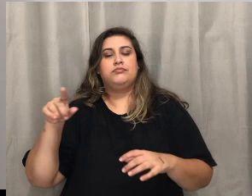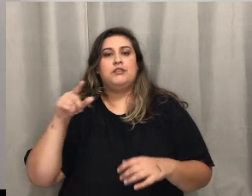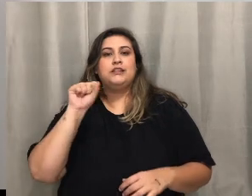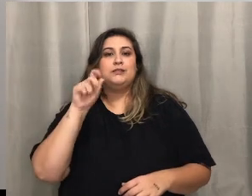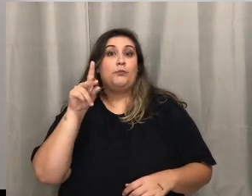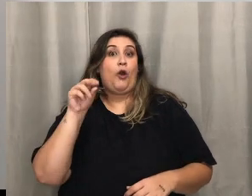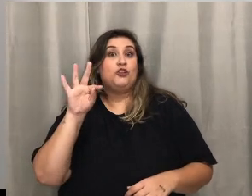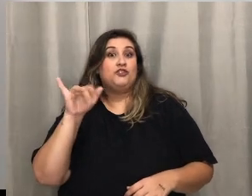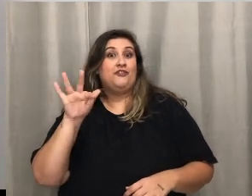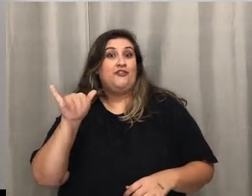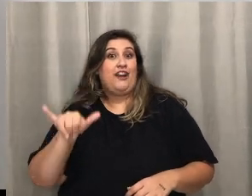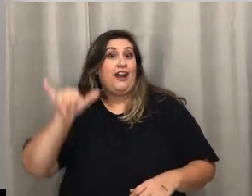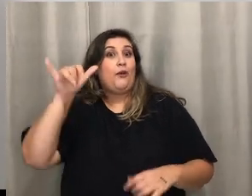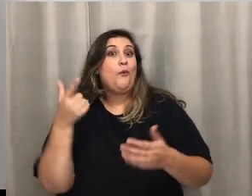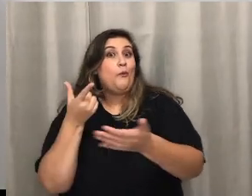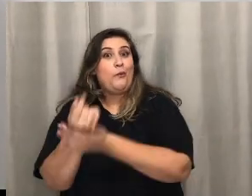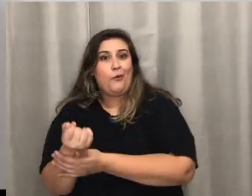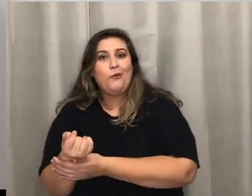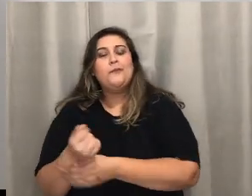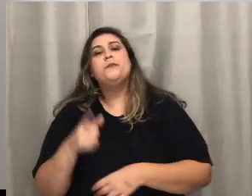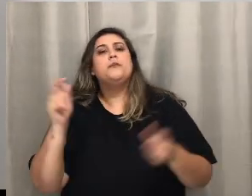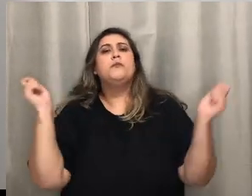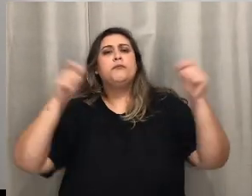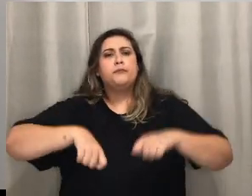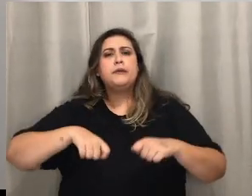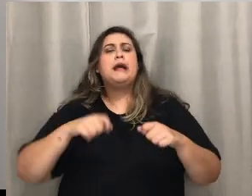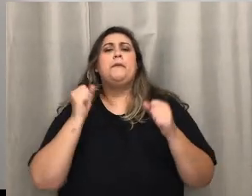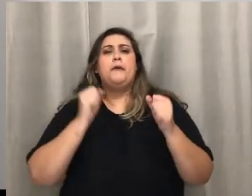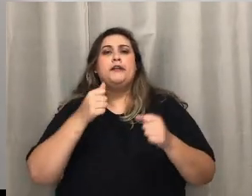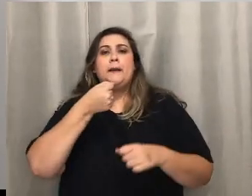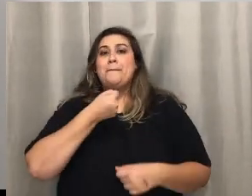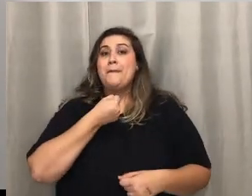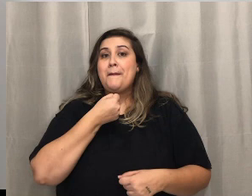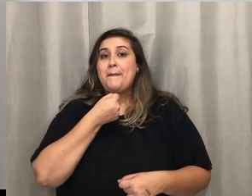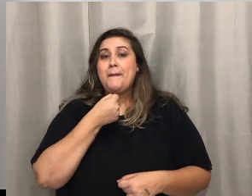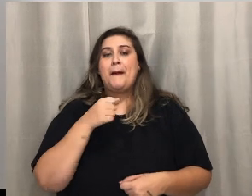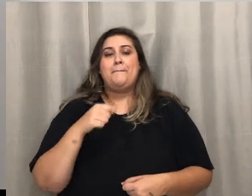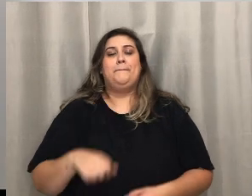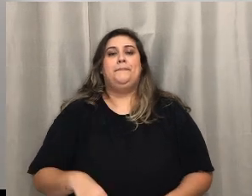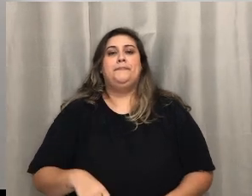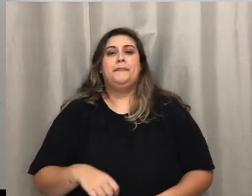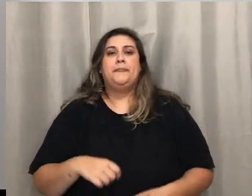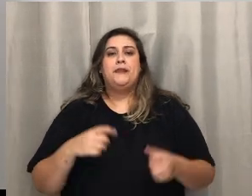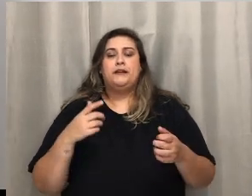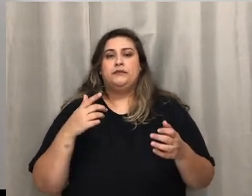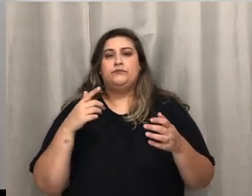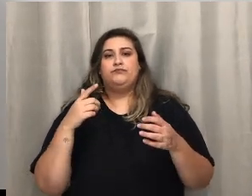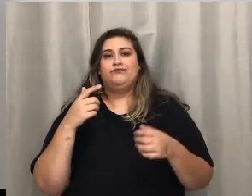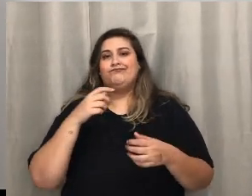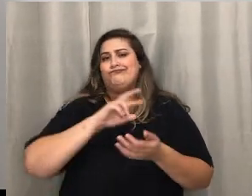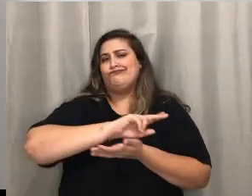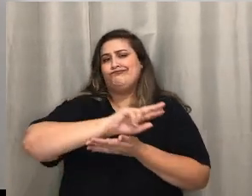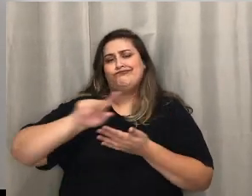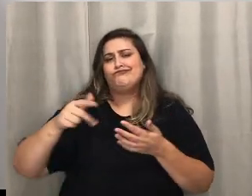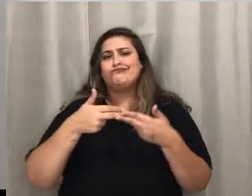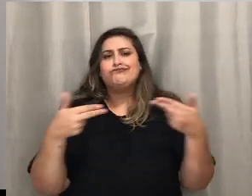pela Spotify, que permite que você possa gravar episódios ilimitados e